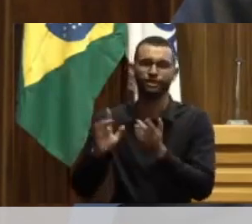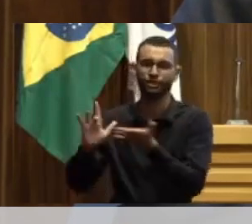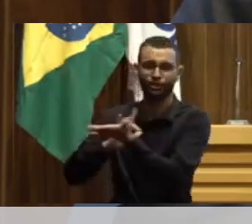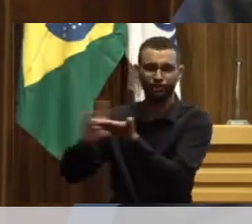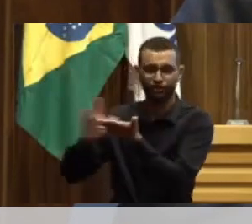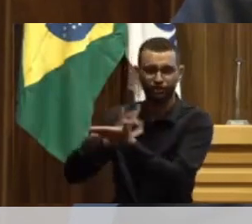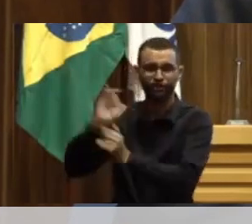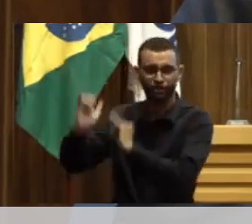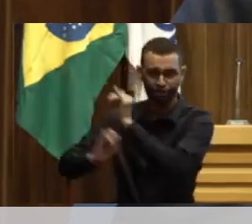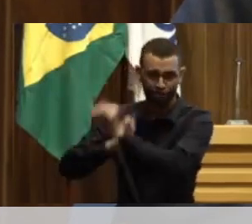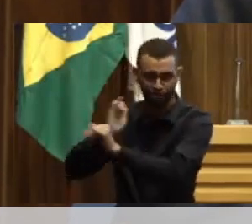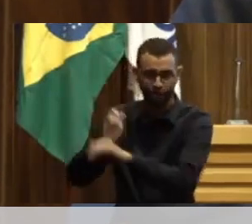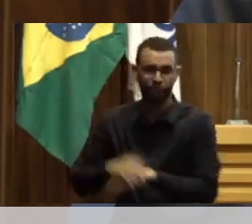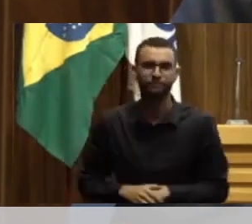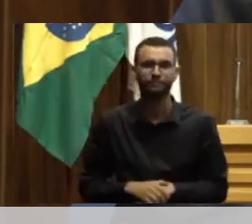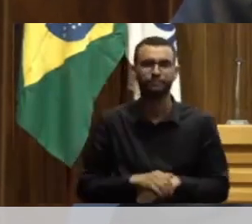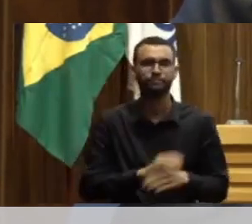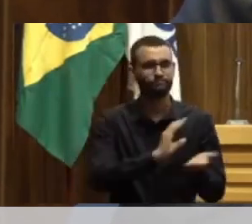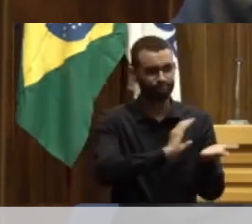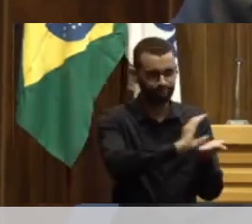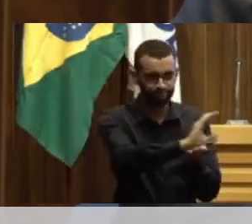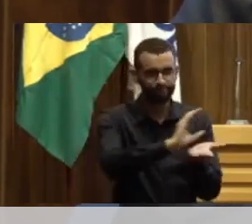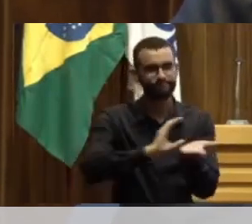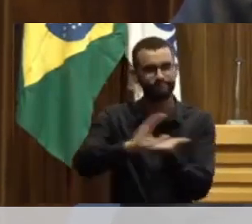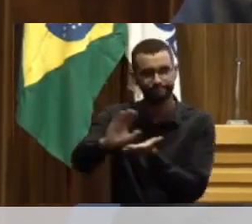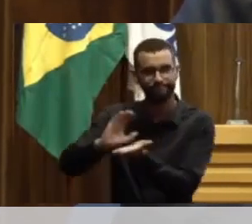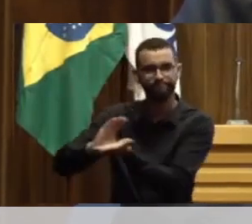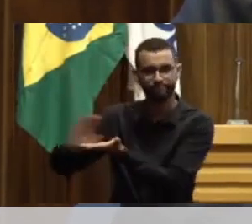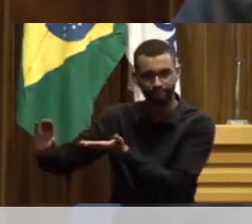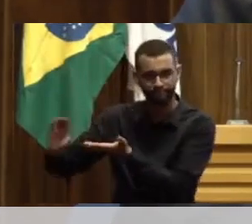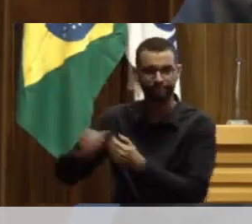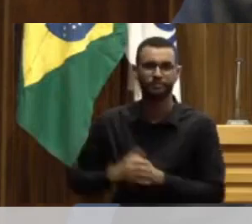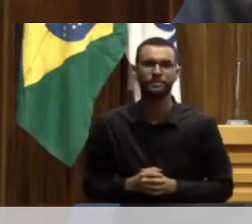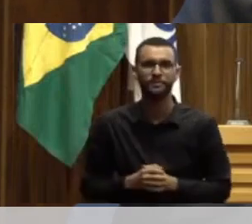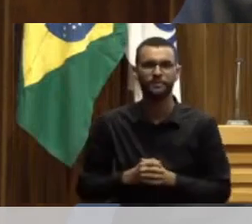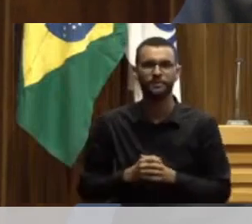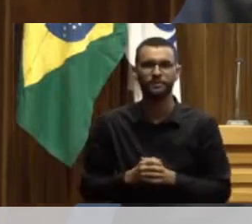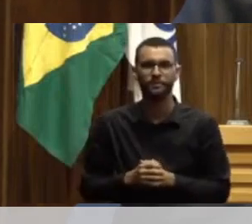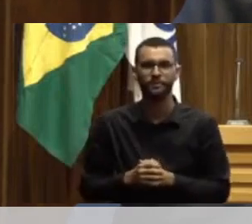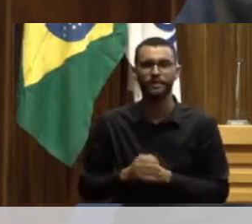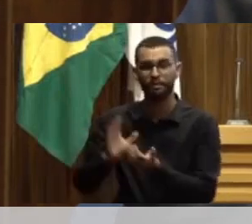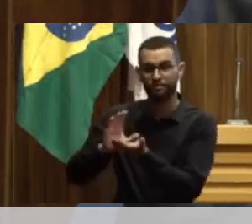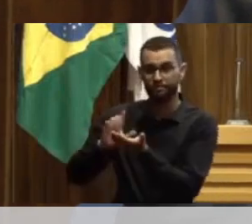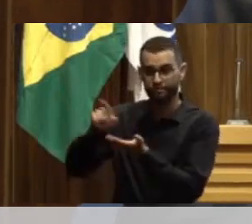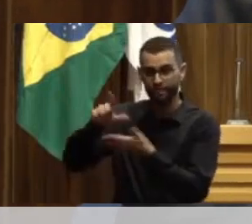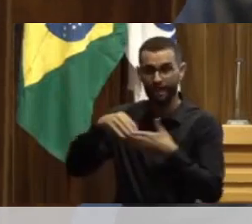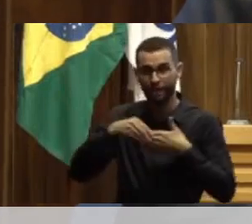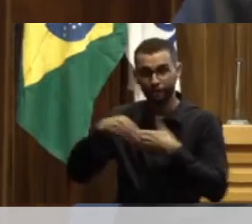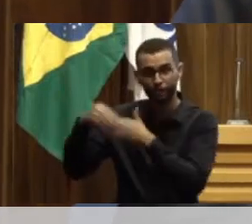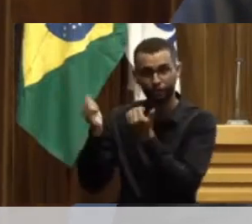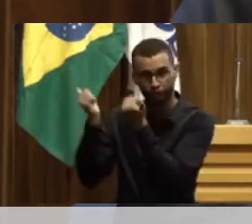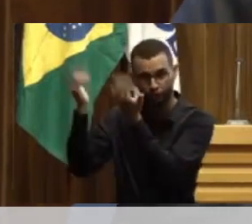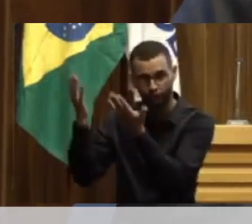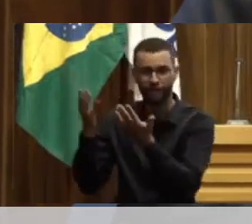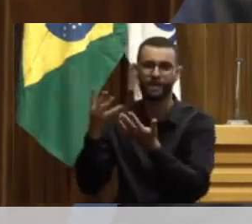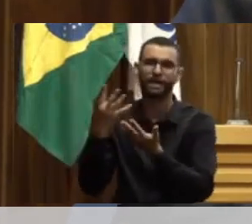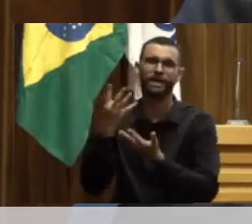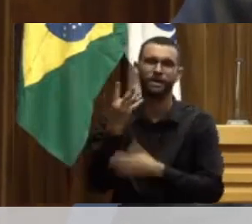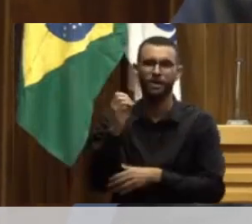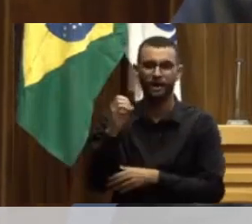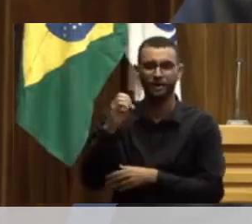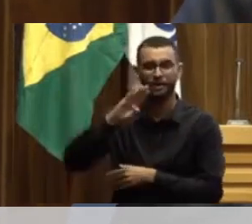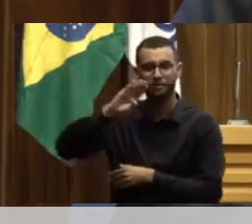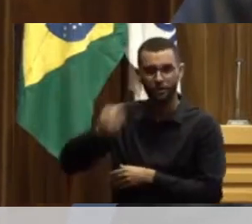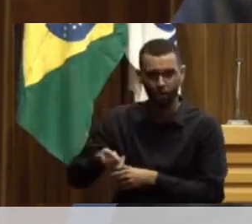Na indústria verde, seriam 12 bilhões de reais. Na exportadora, 40 bilhões de reais. E na produtiva, 182